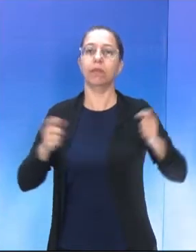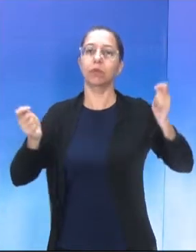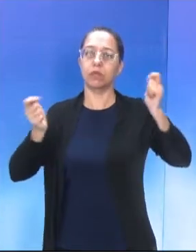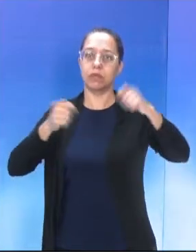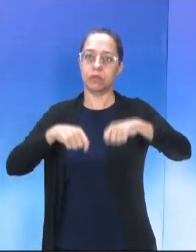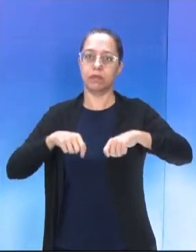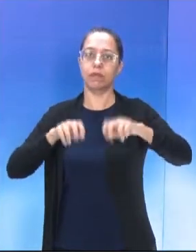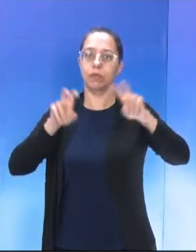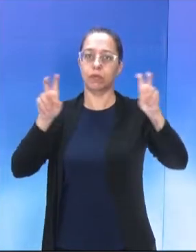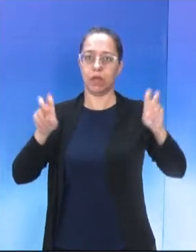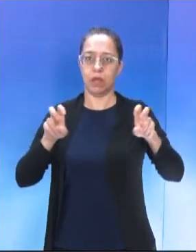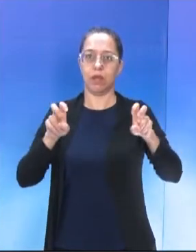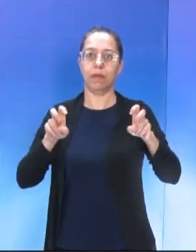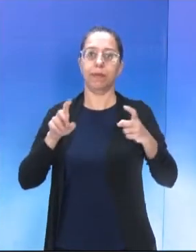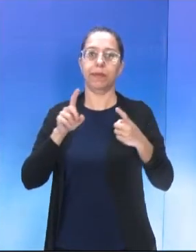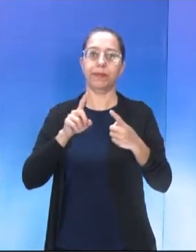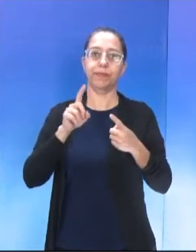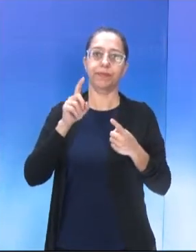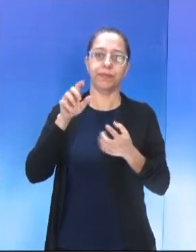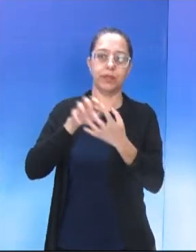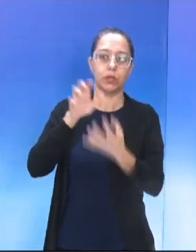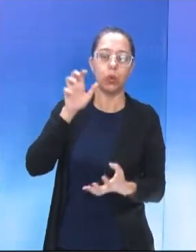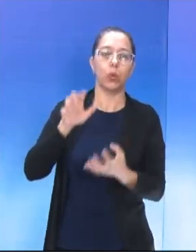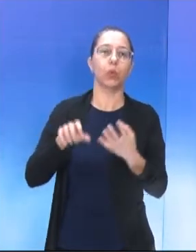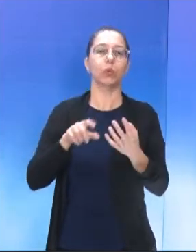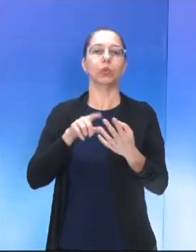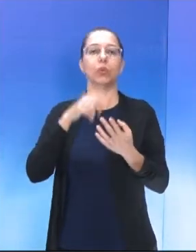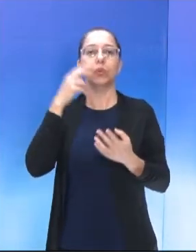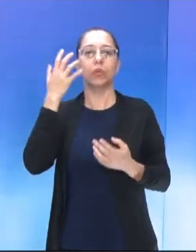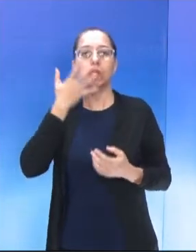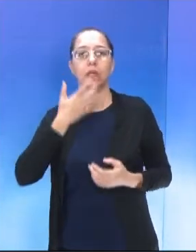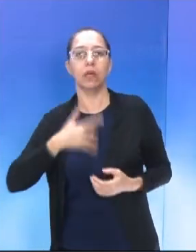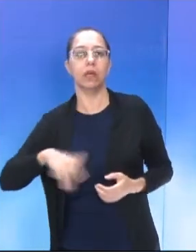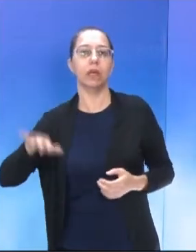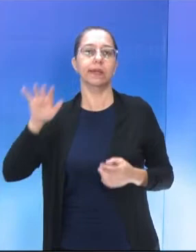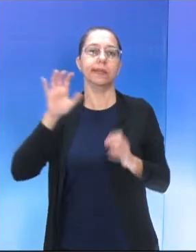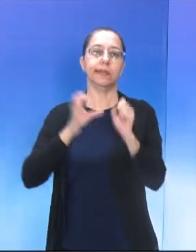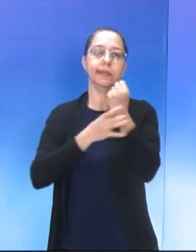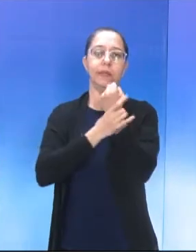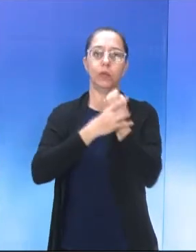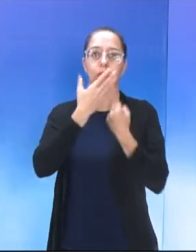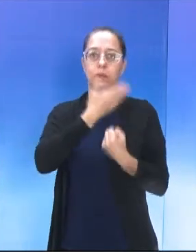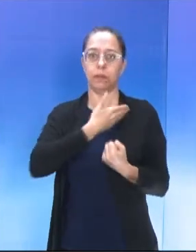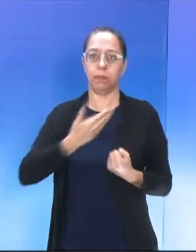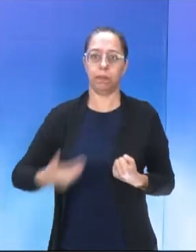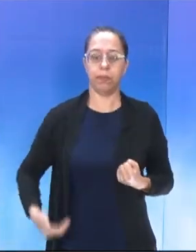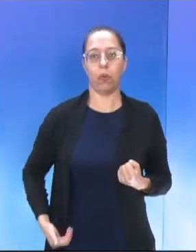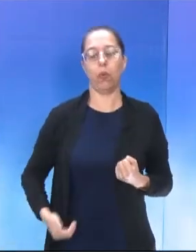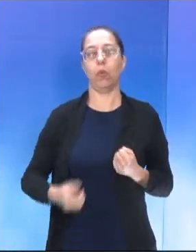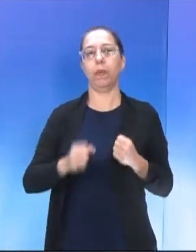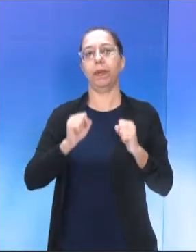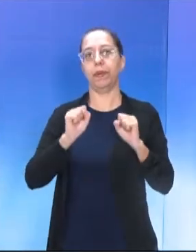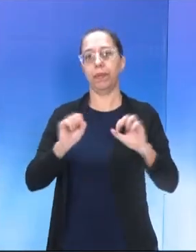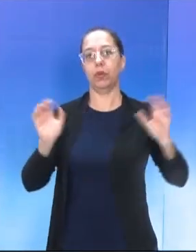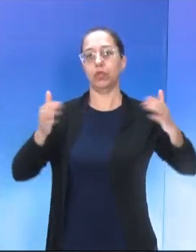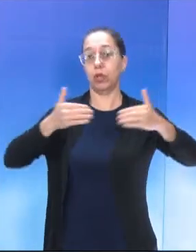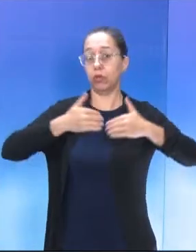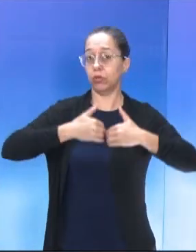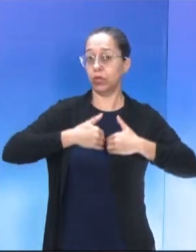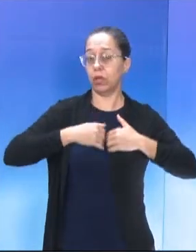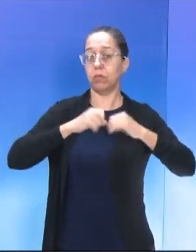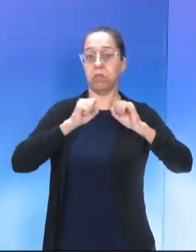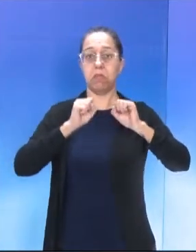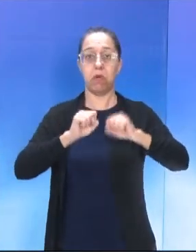àquele tema. Seja idoso, seja criança, seja segurança pública, seja a questão do autista, seja